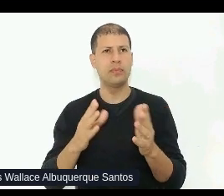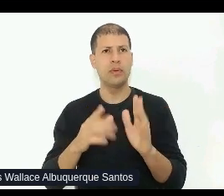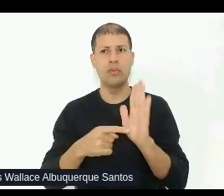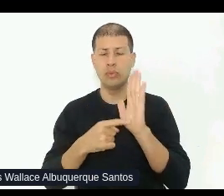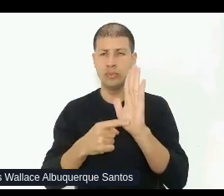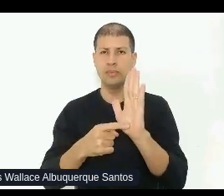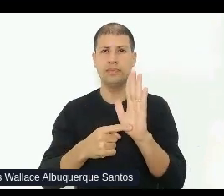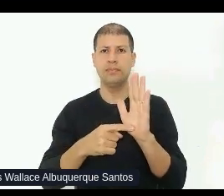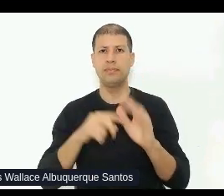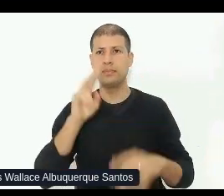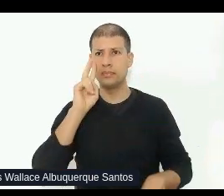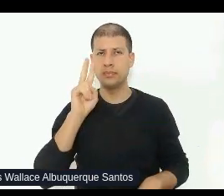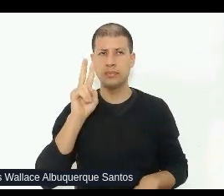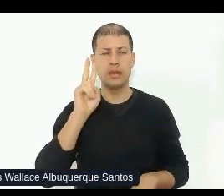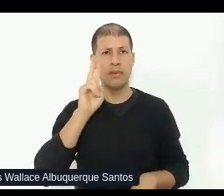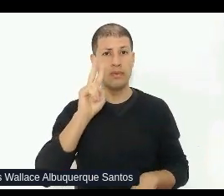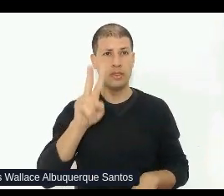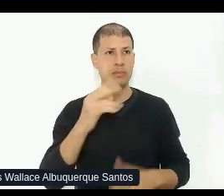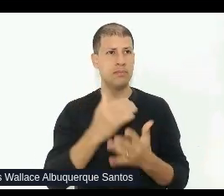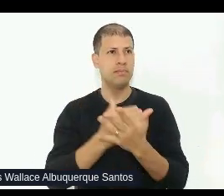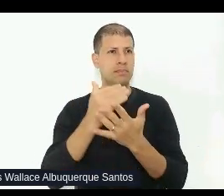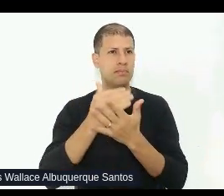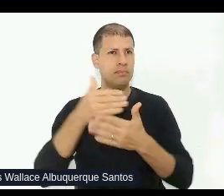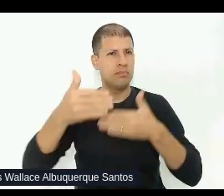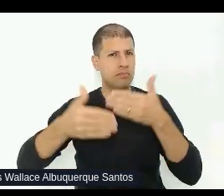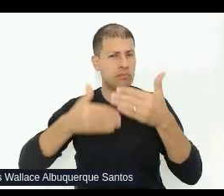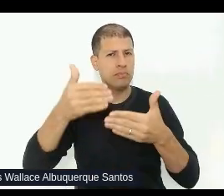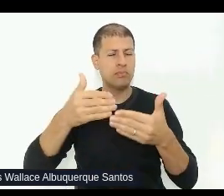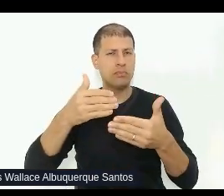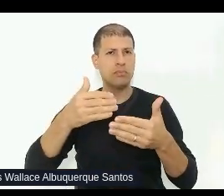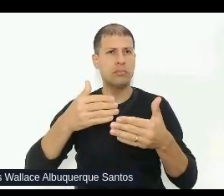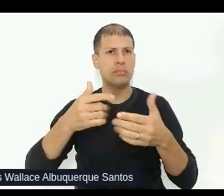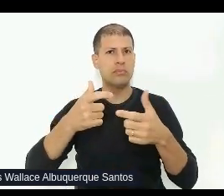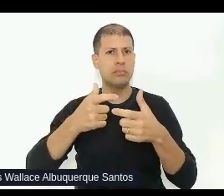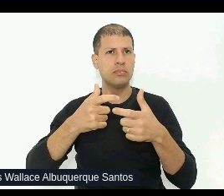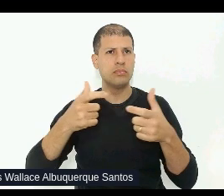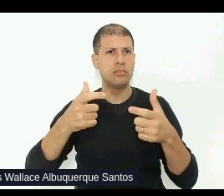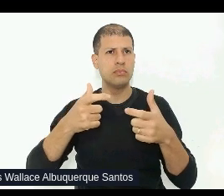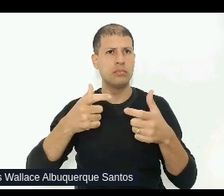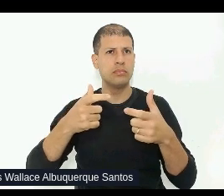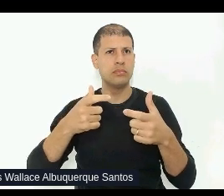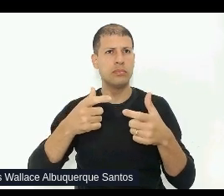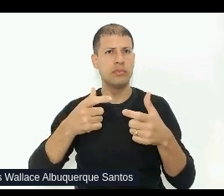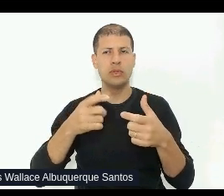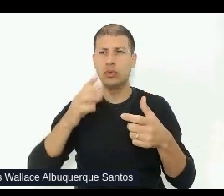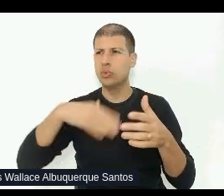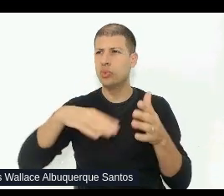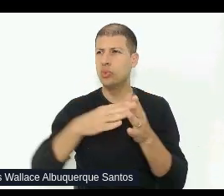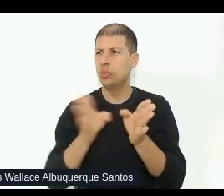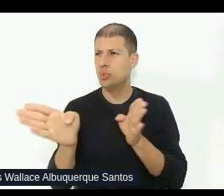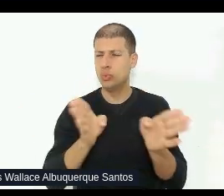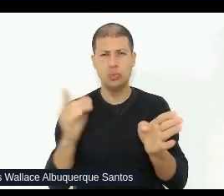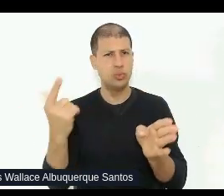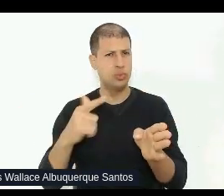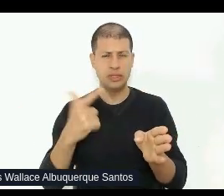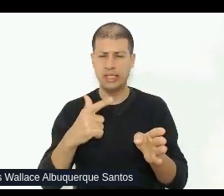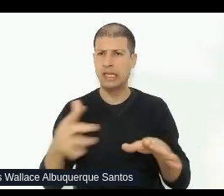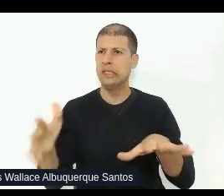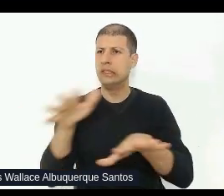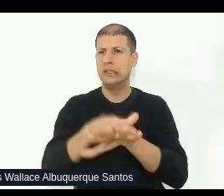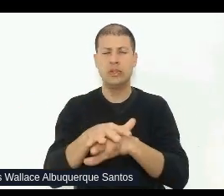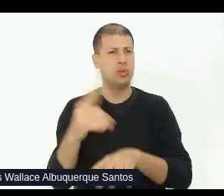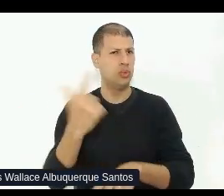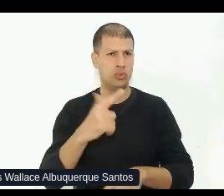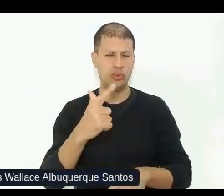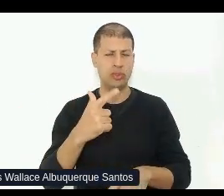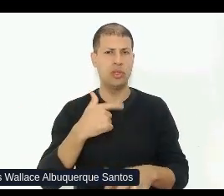mais sistemática ali em relação à acessibilidade, né, como tudo não é acessível e não é inclusivo. E aí foi quando eu comecei a